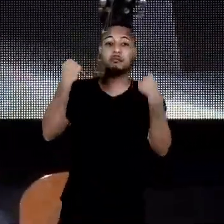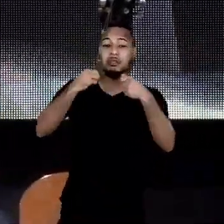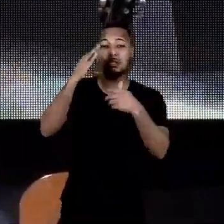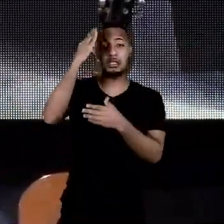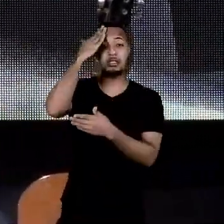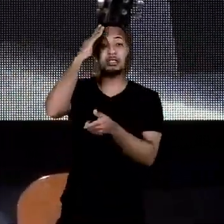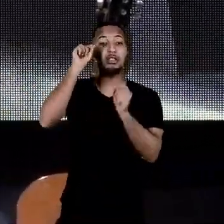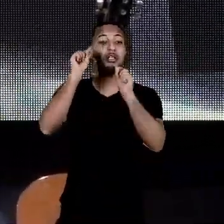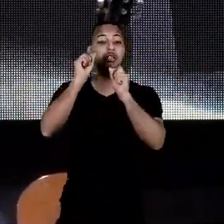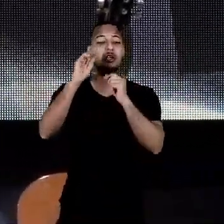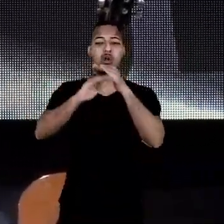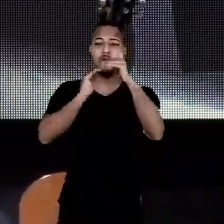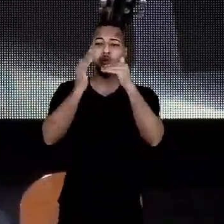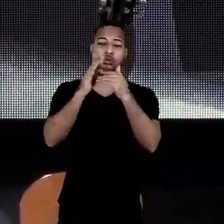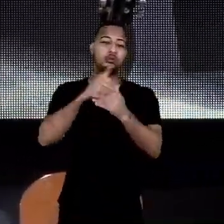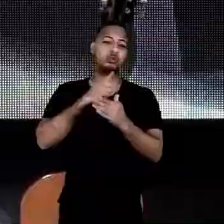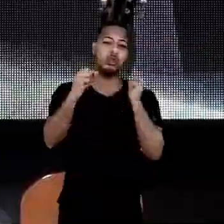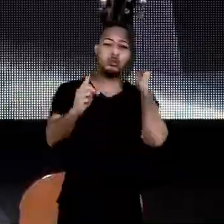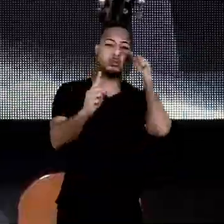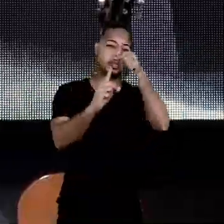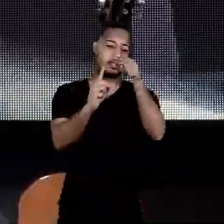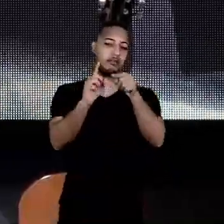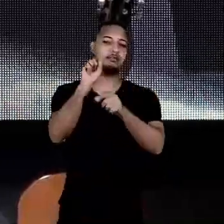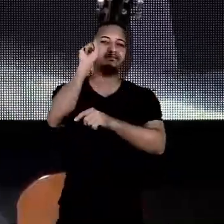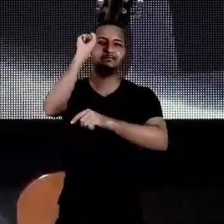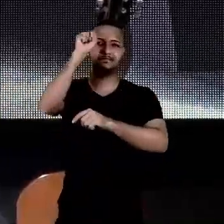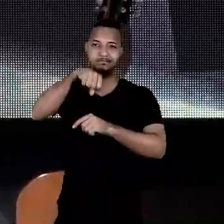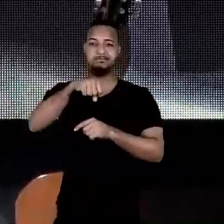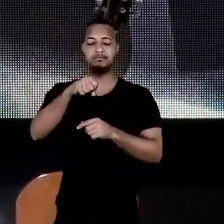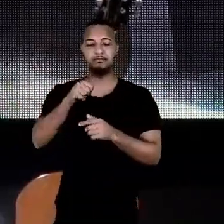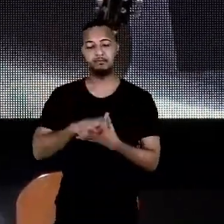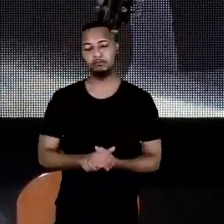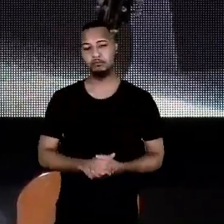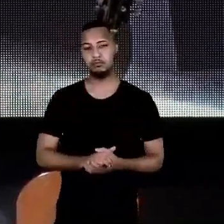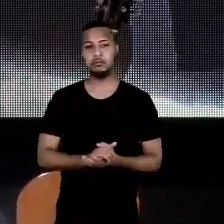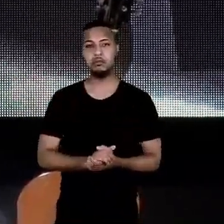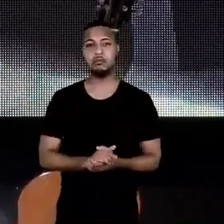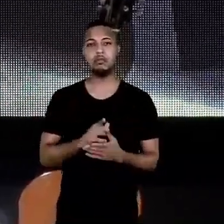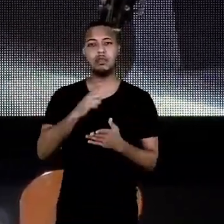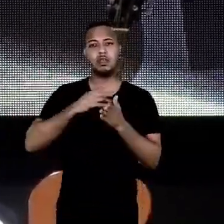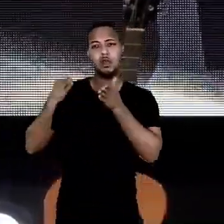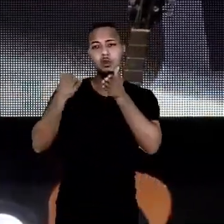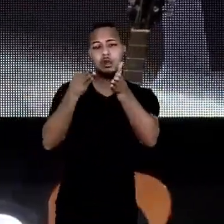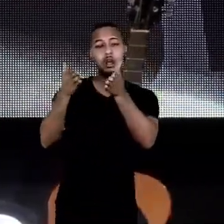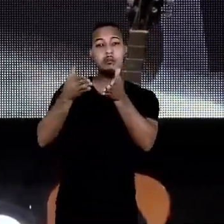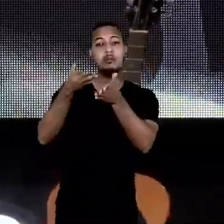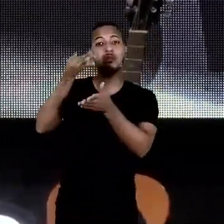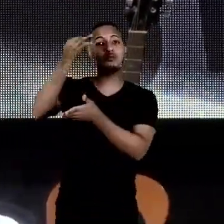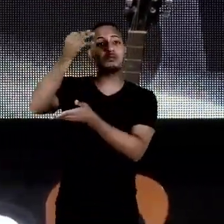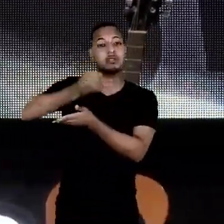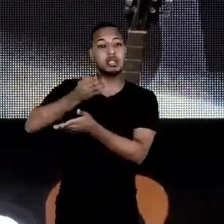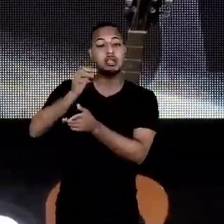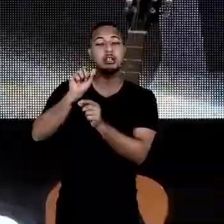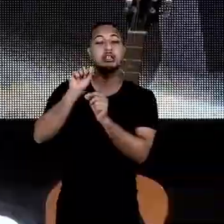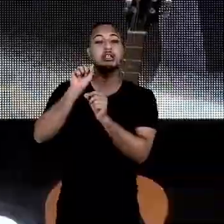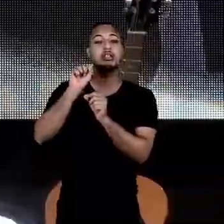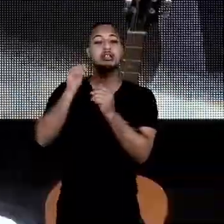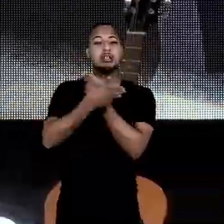tudo. Sabe, eu quero que você entenda que só existe uma forma, um caminho de você